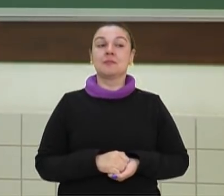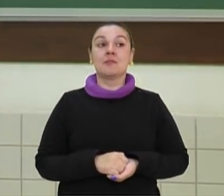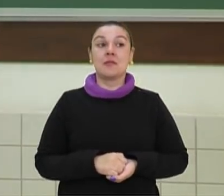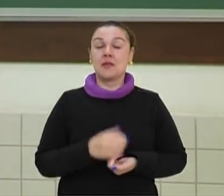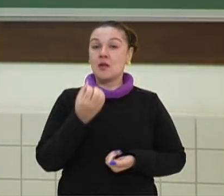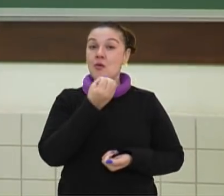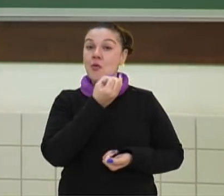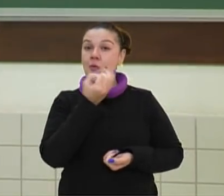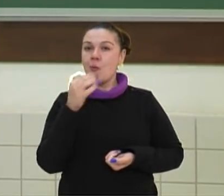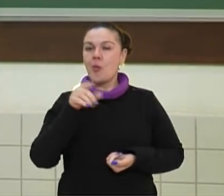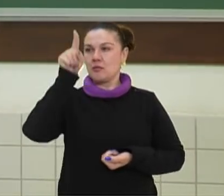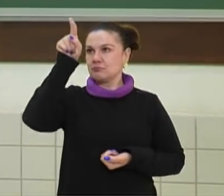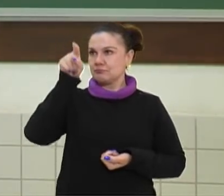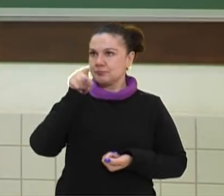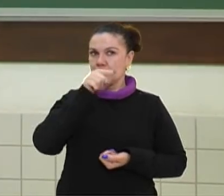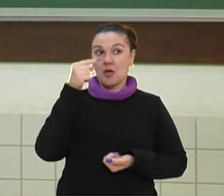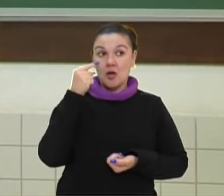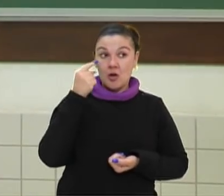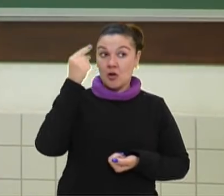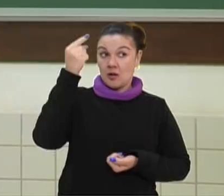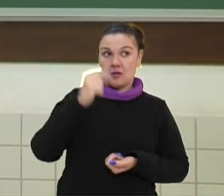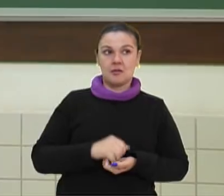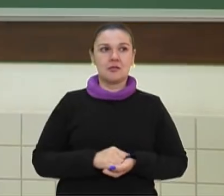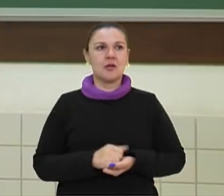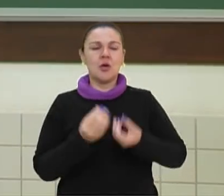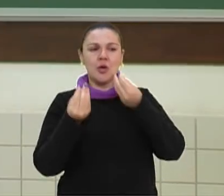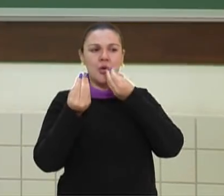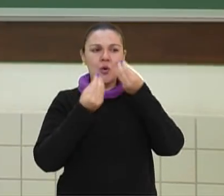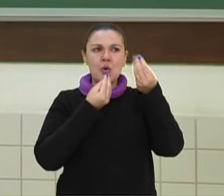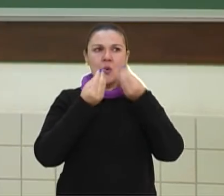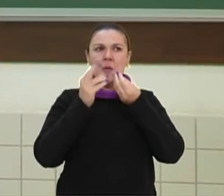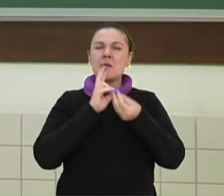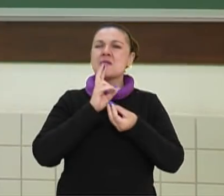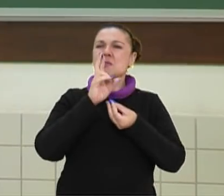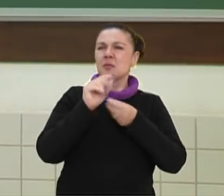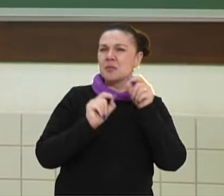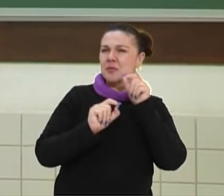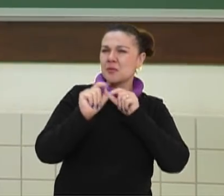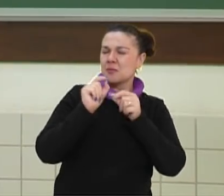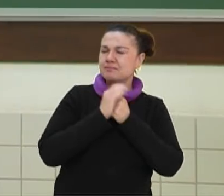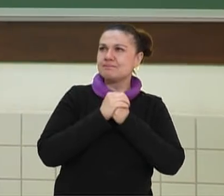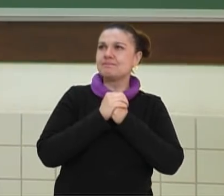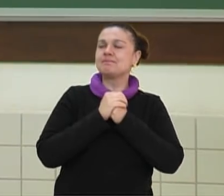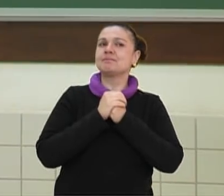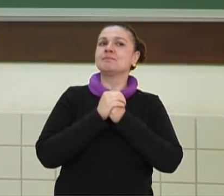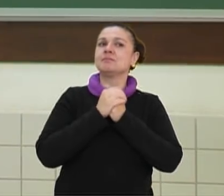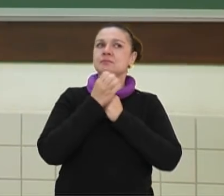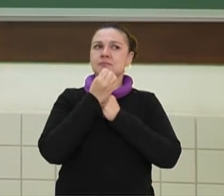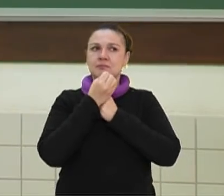a quantidade de lados. Vamos ver como que se resolve mesmo a quantidade de